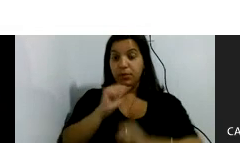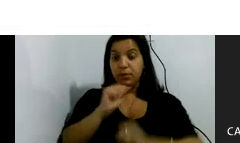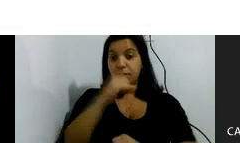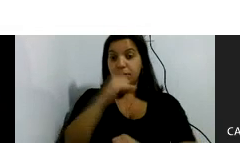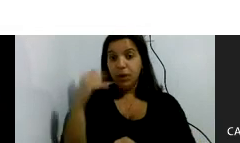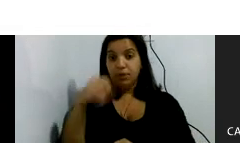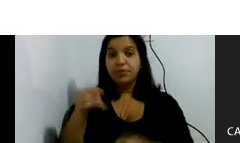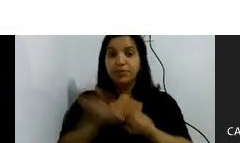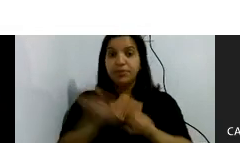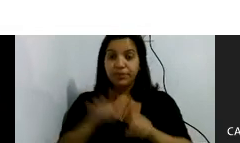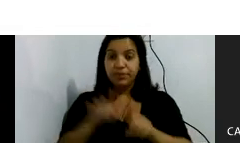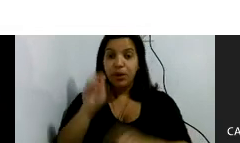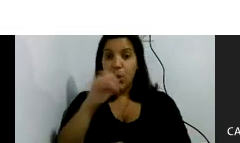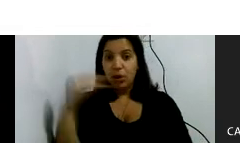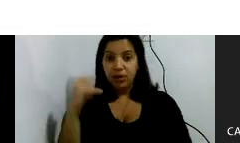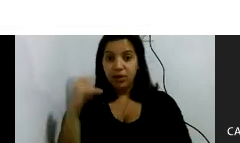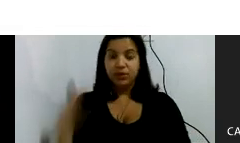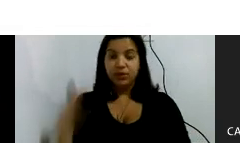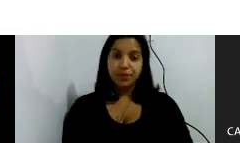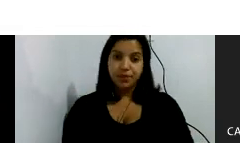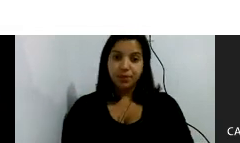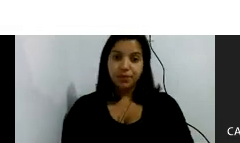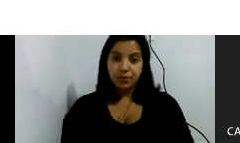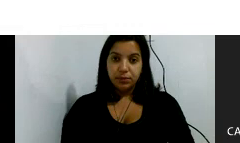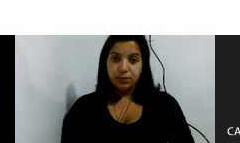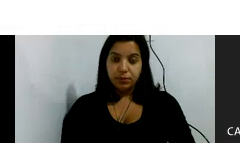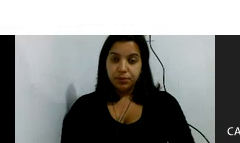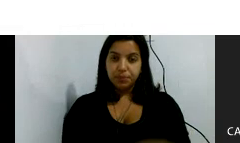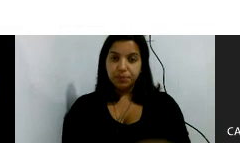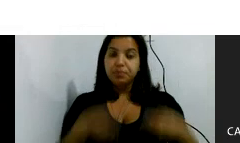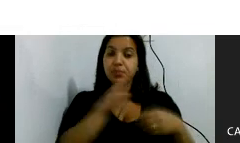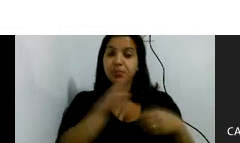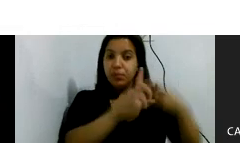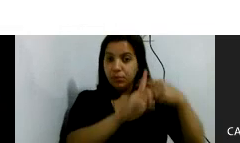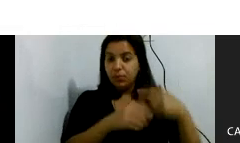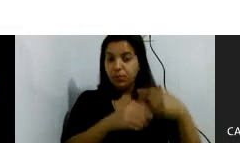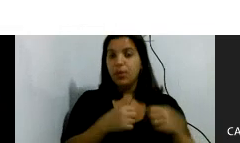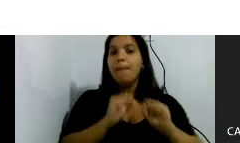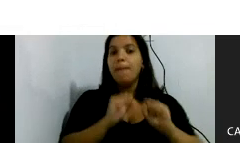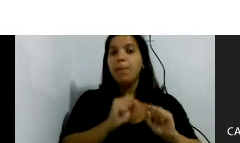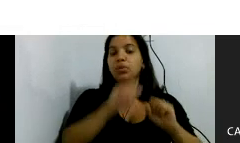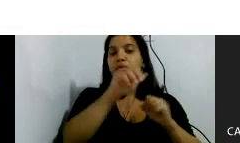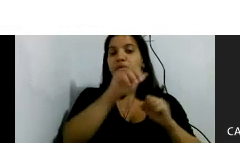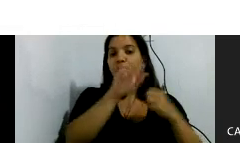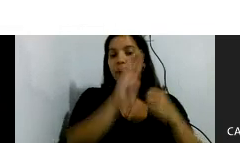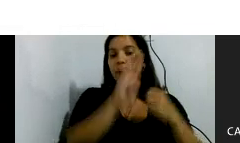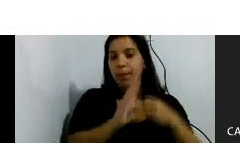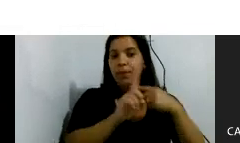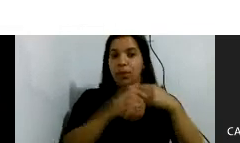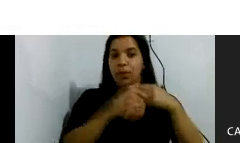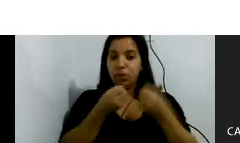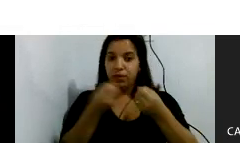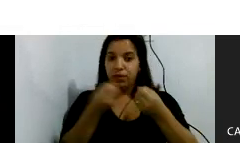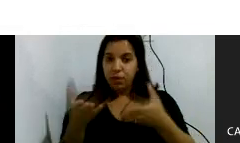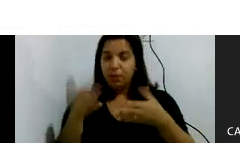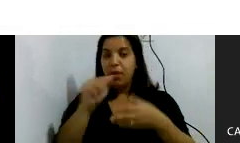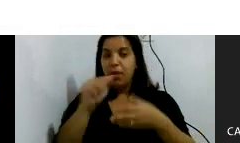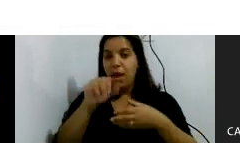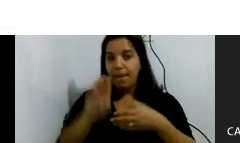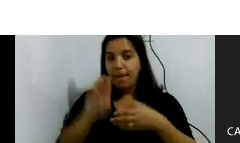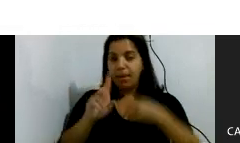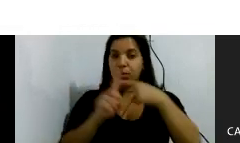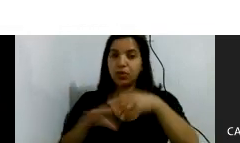A negativo e de O negativo. O B positivo, ele pode doar para o B positivo e para o